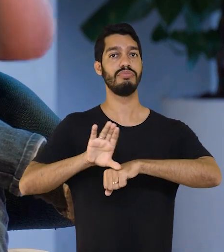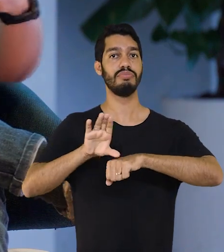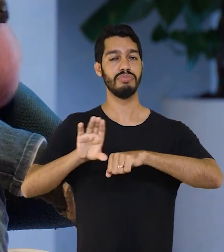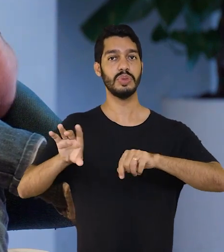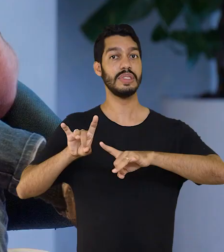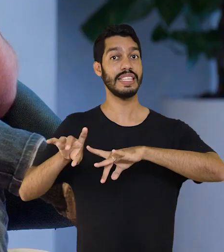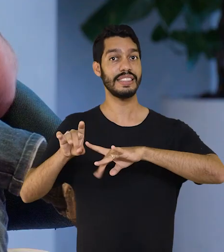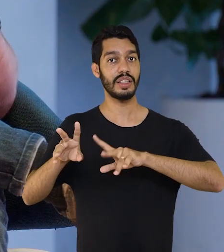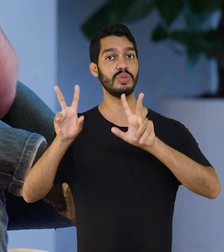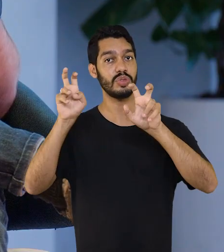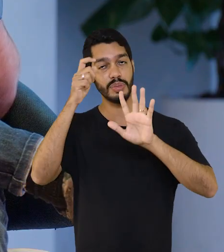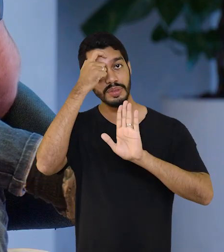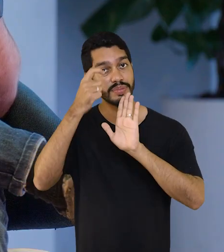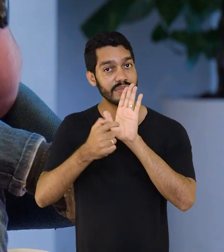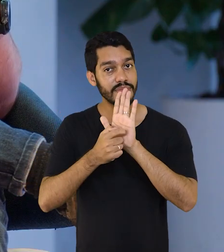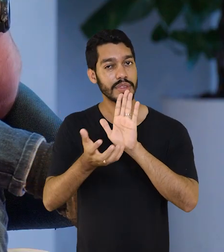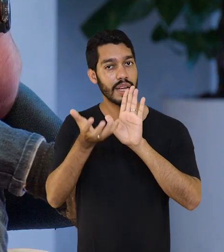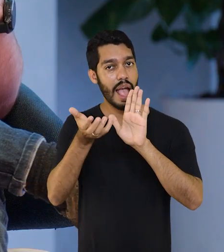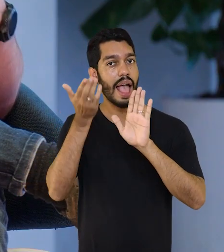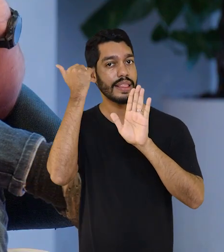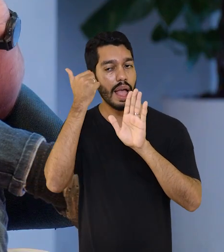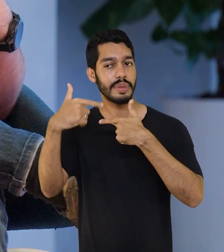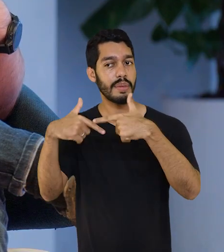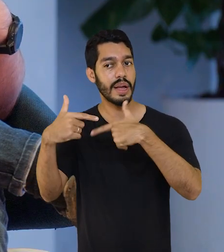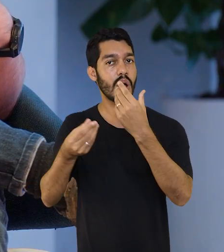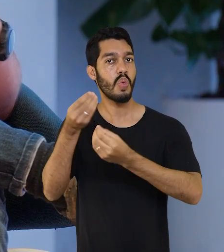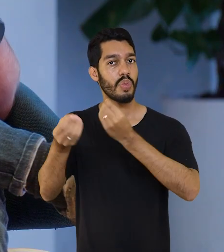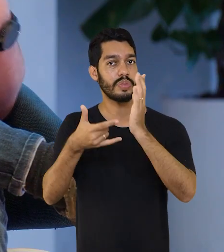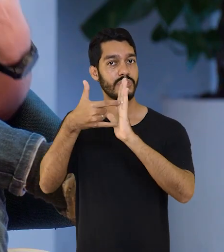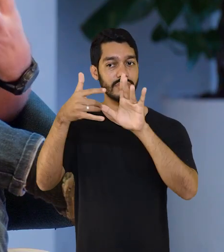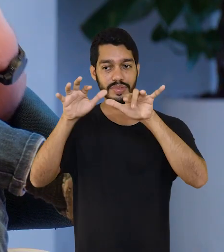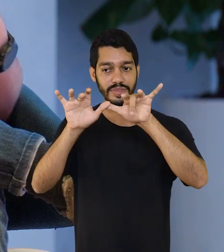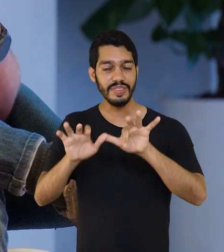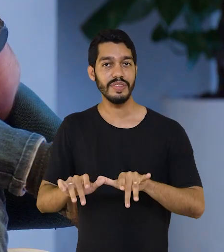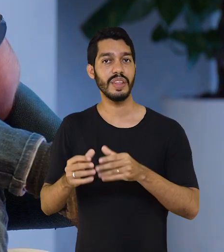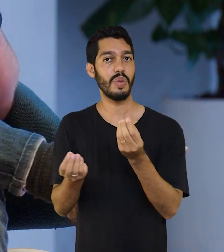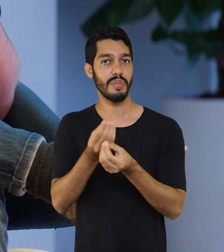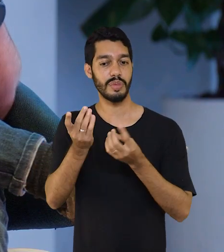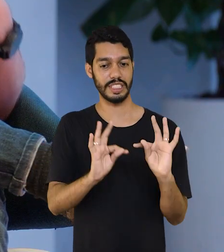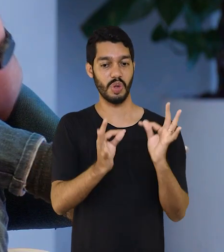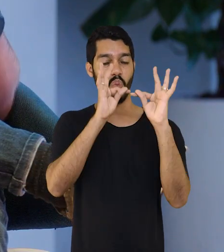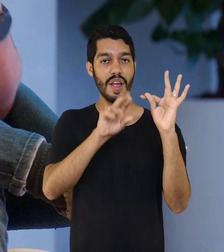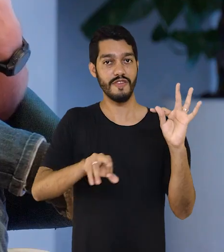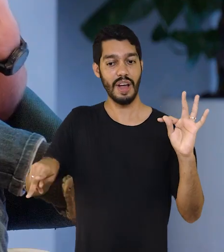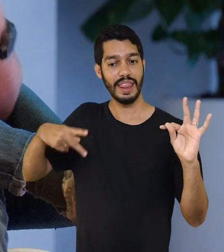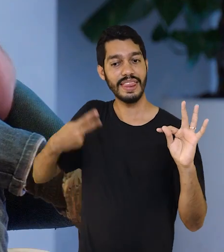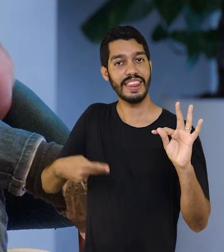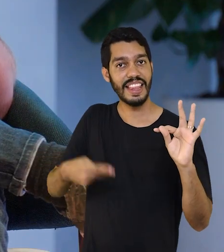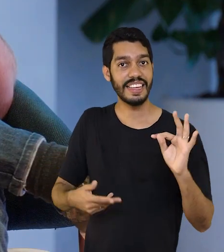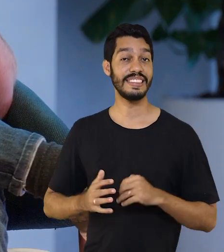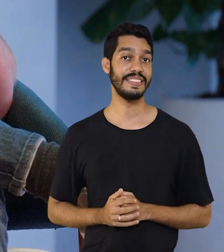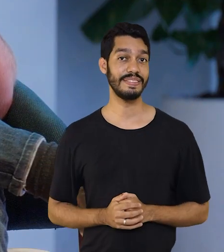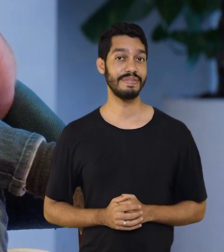mais técnico sobre inteligência artificial para quem quer trabalhar no desenvolvimento de tecnologias